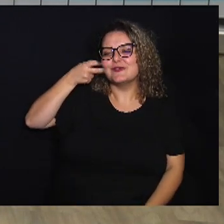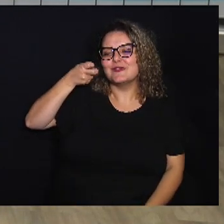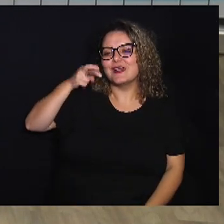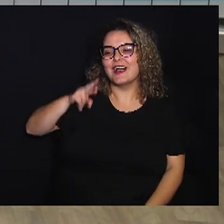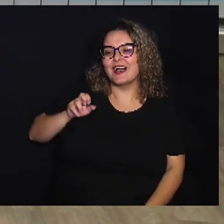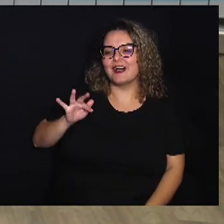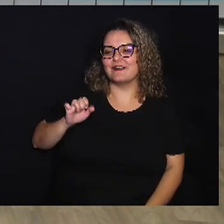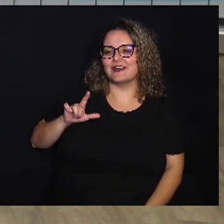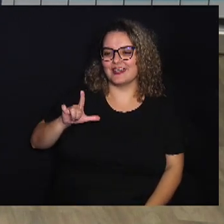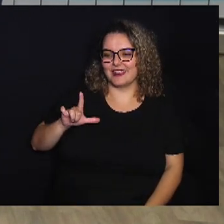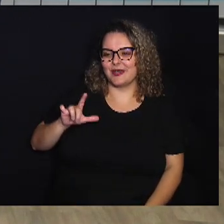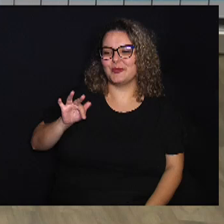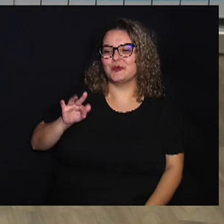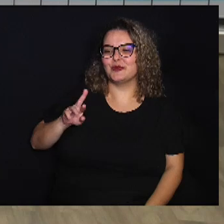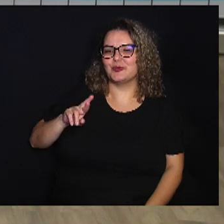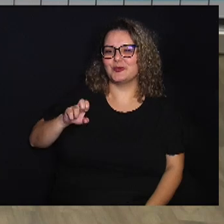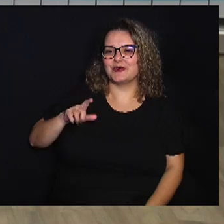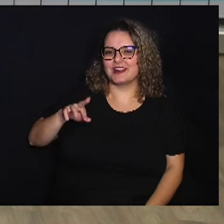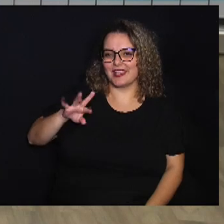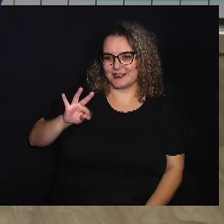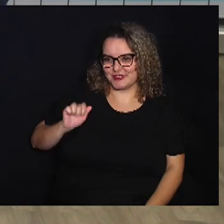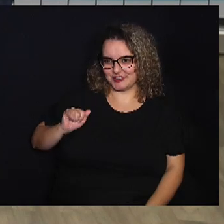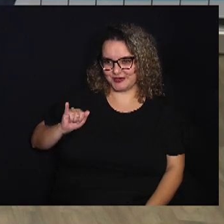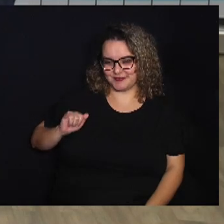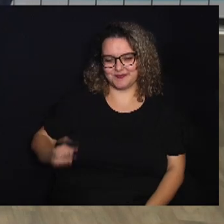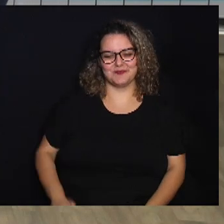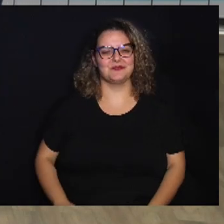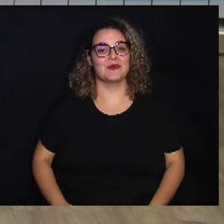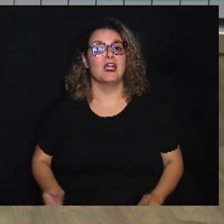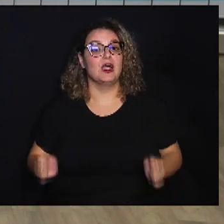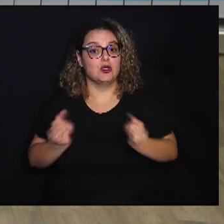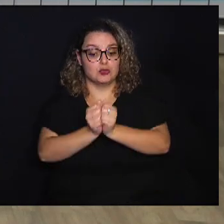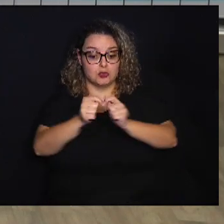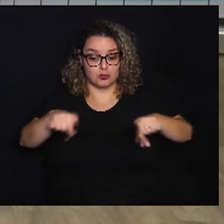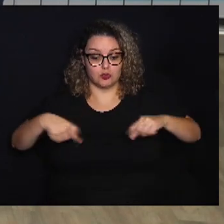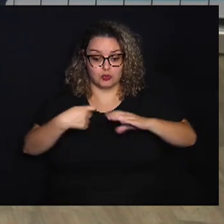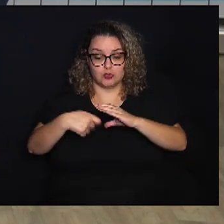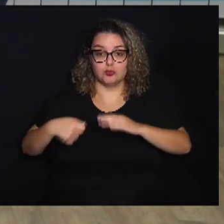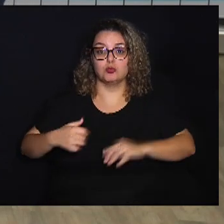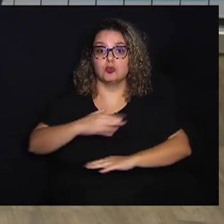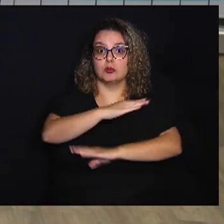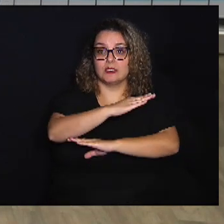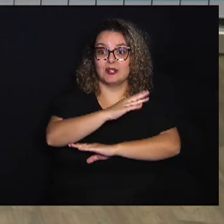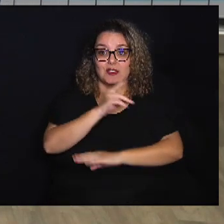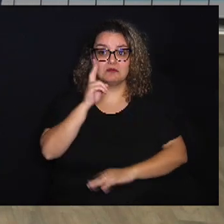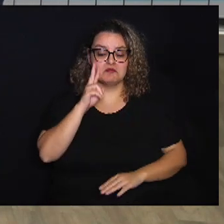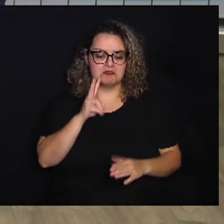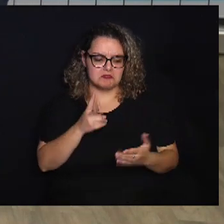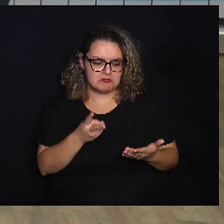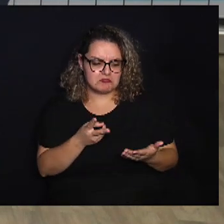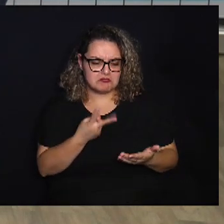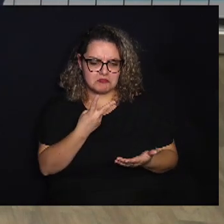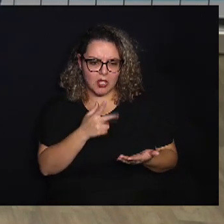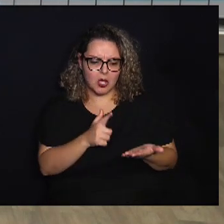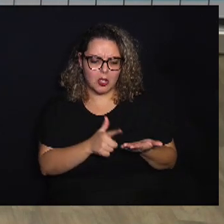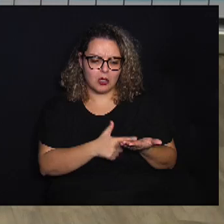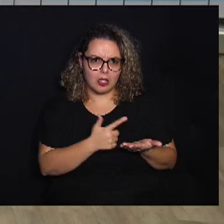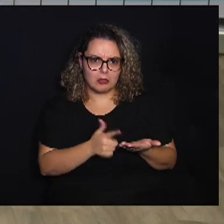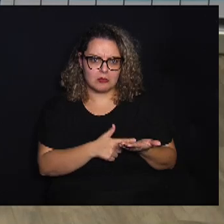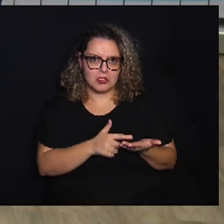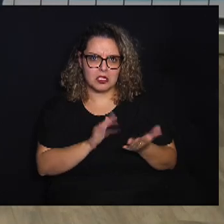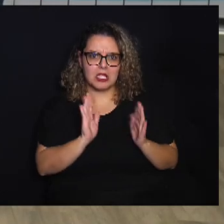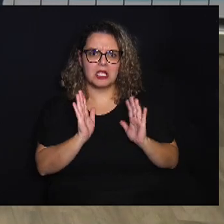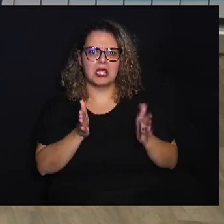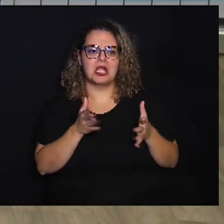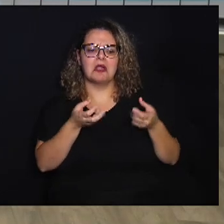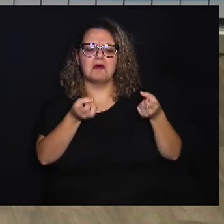nossos estúdios, coladinho com o Jornal Câmara Notícia. Tem o Estúdio Câmara e já estou vendo na sua mão dois livros. Já quero que você